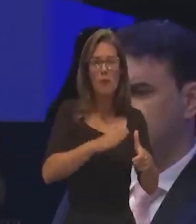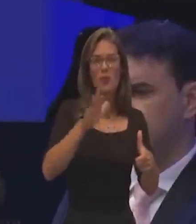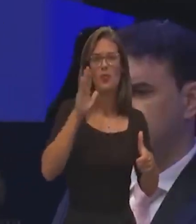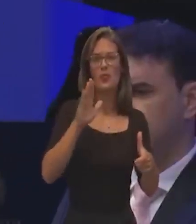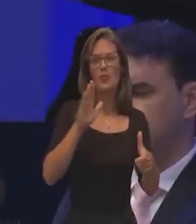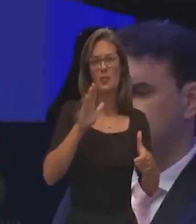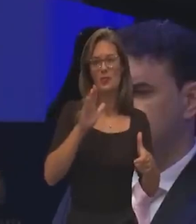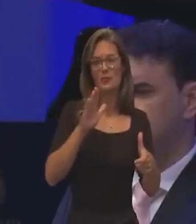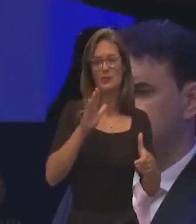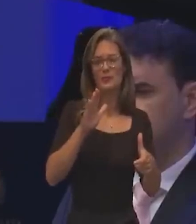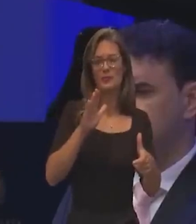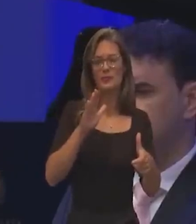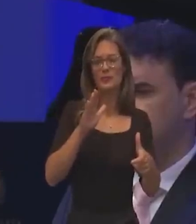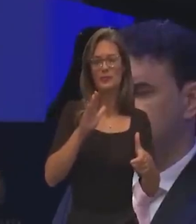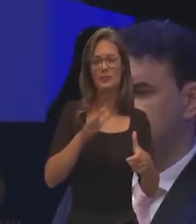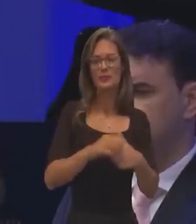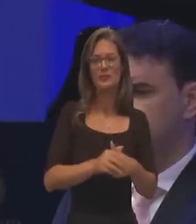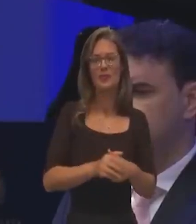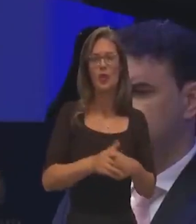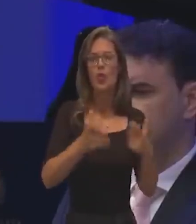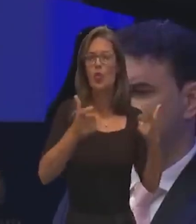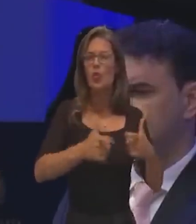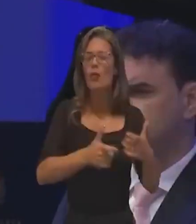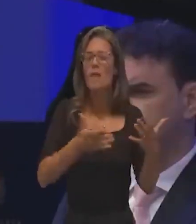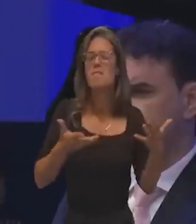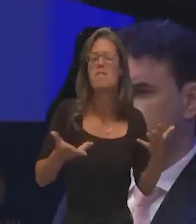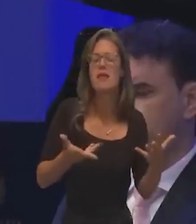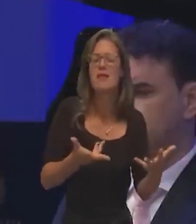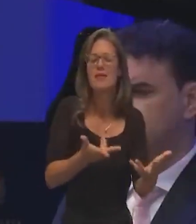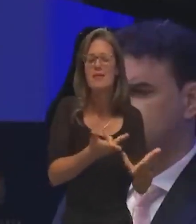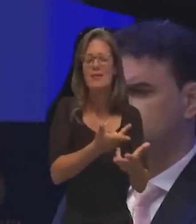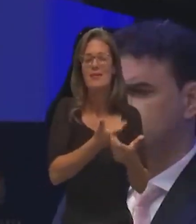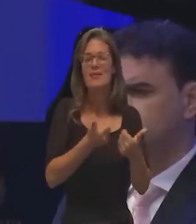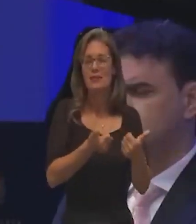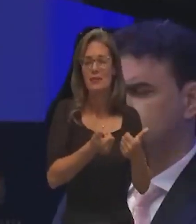produtivo, diziam que mana leite e mel.